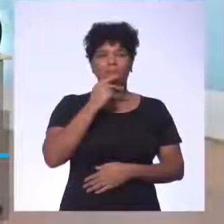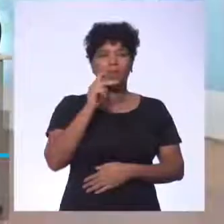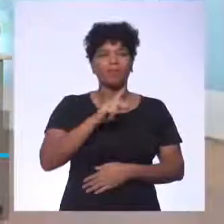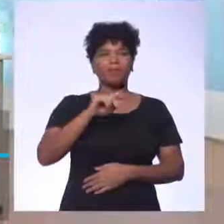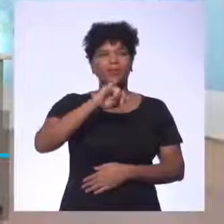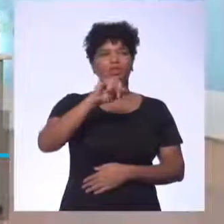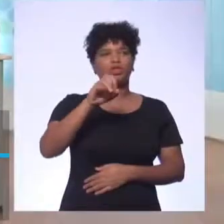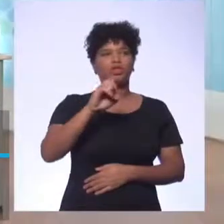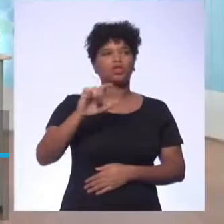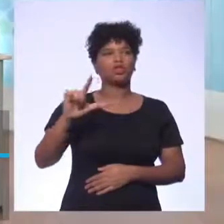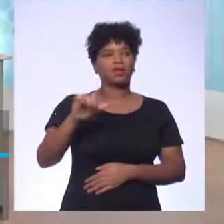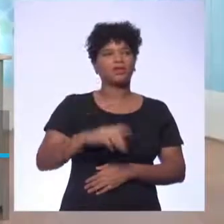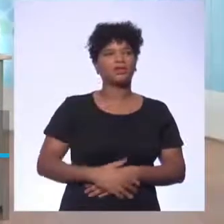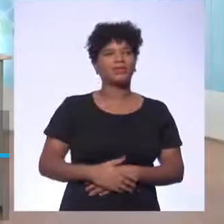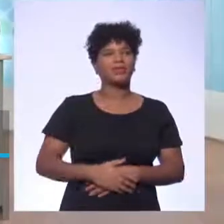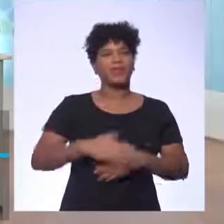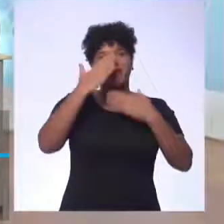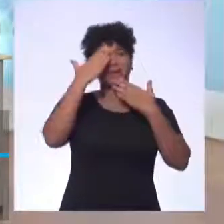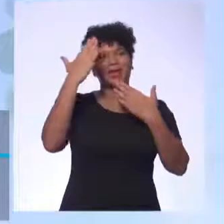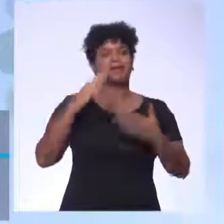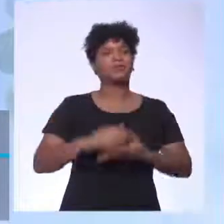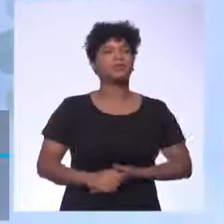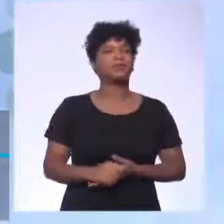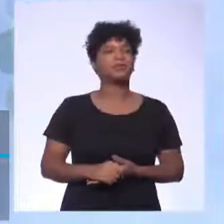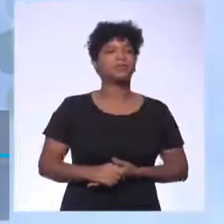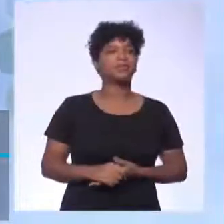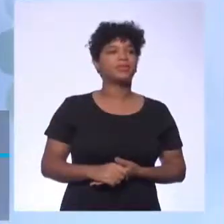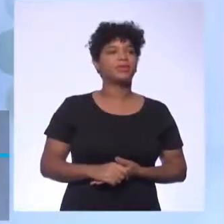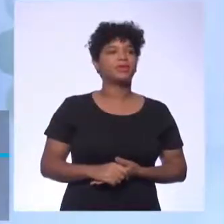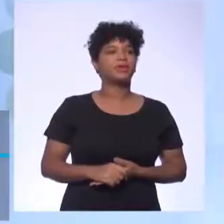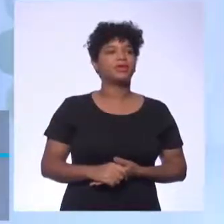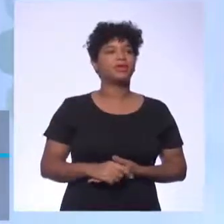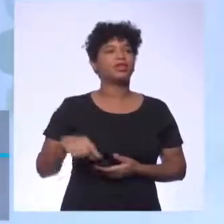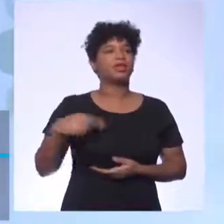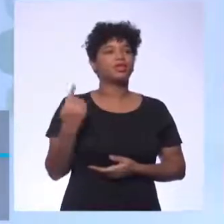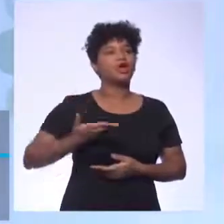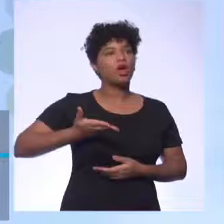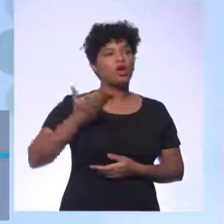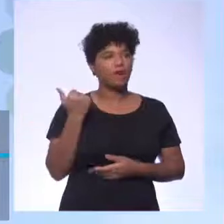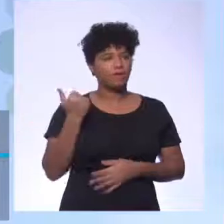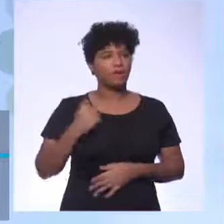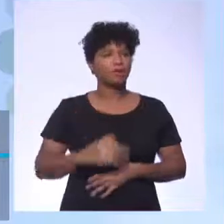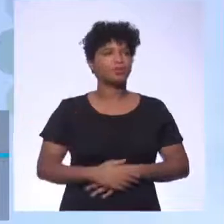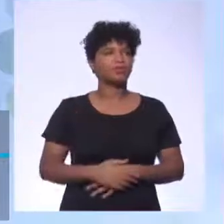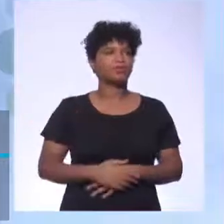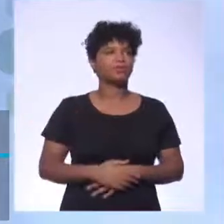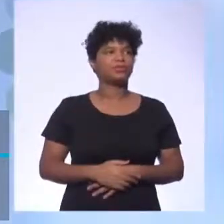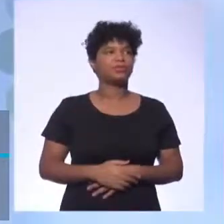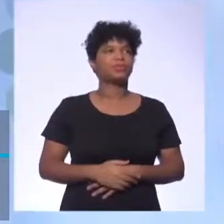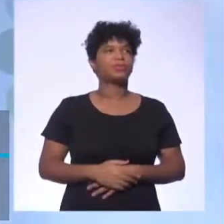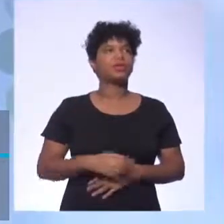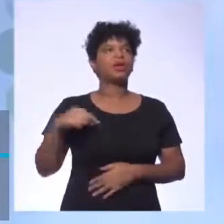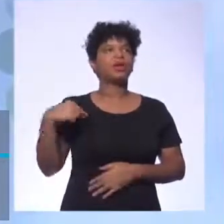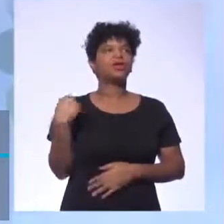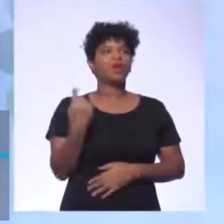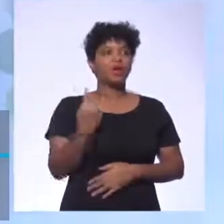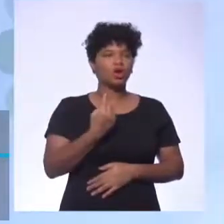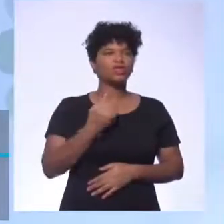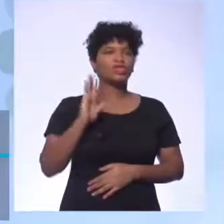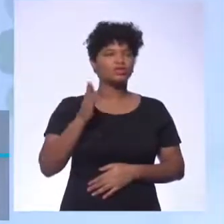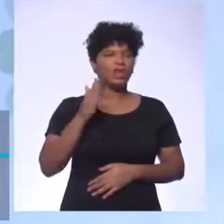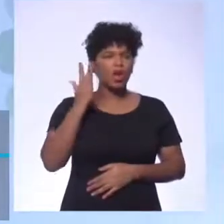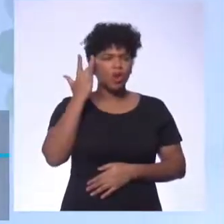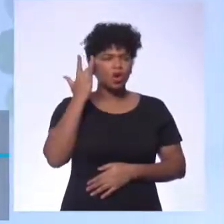Joel. Muito obrigado, professora. Então, muito bem. Então, na aula anterior, a gente leu, acho que até o